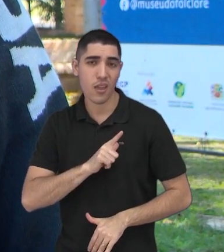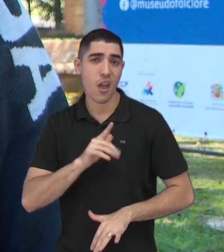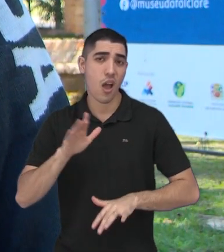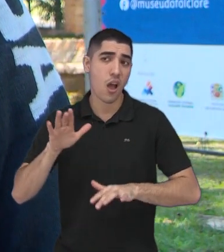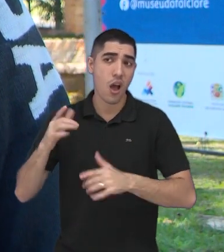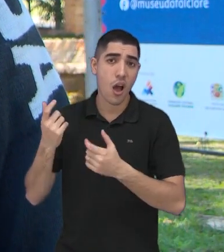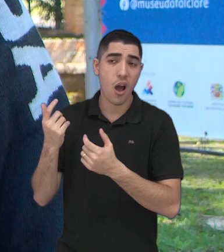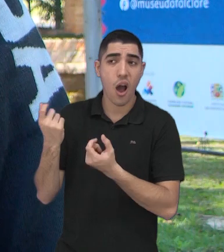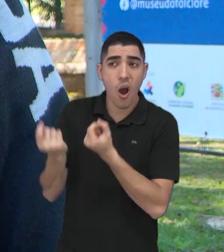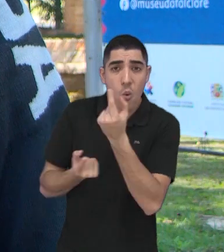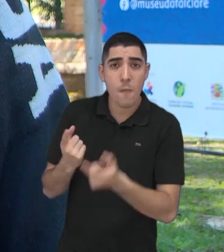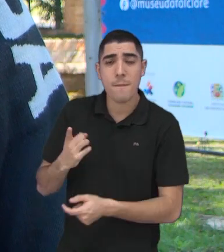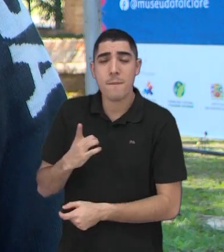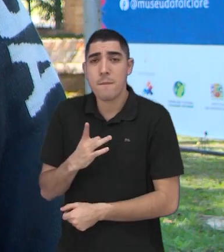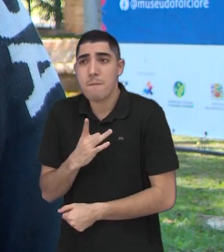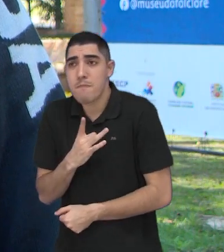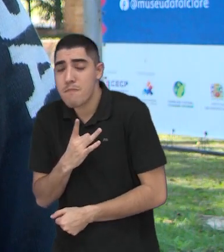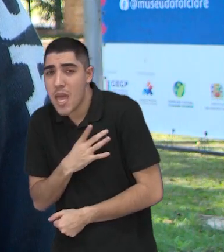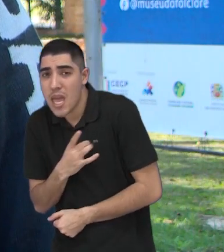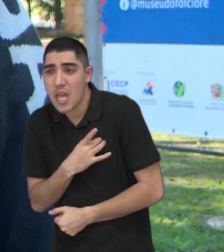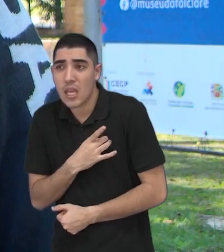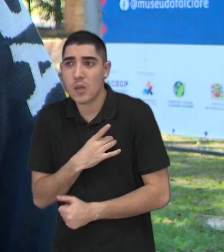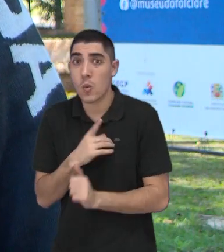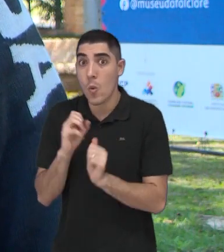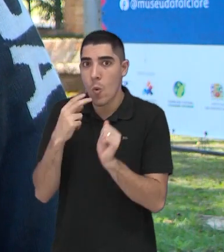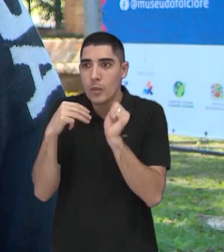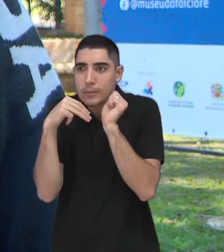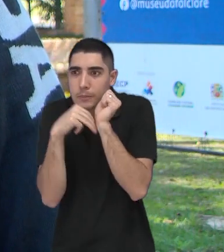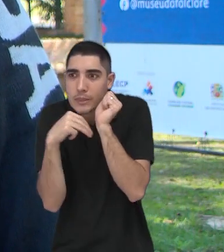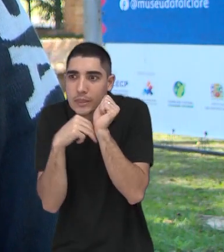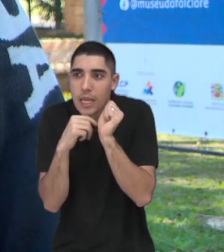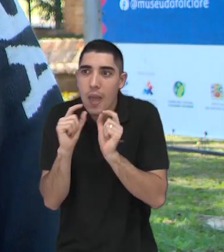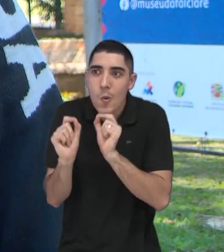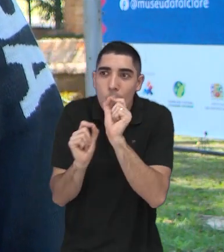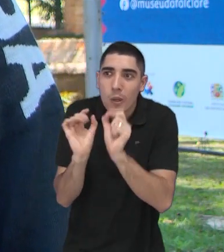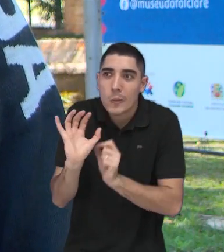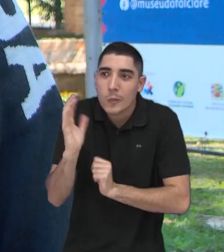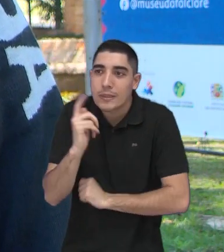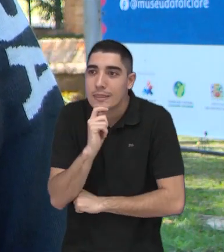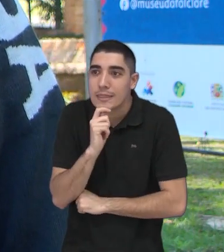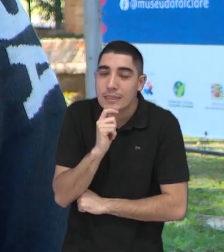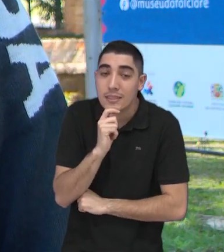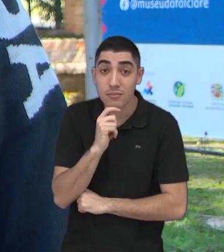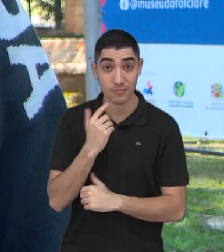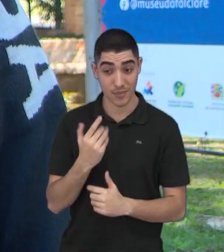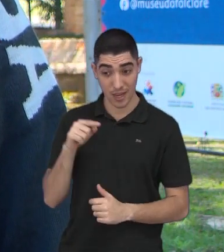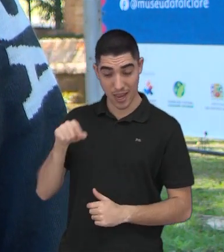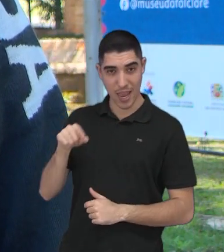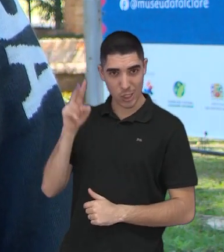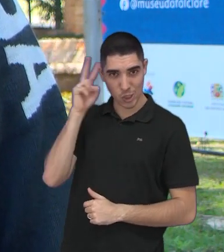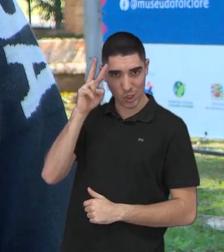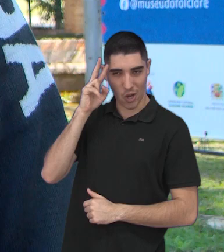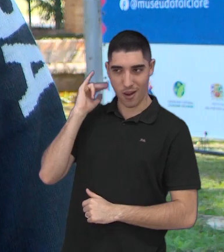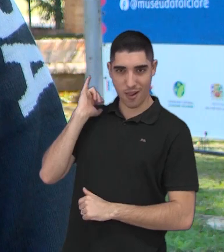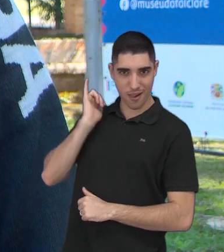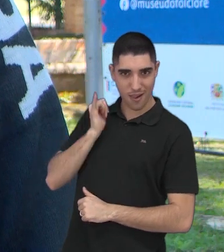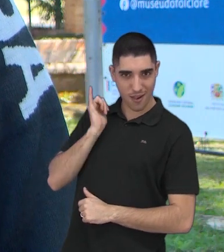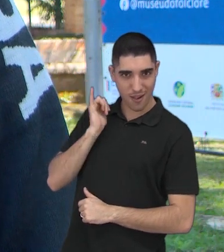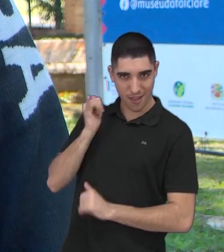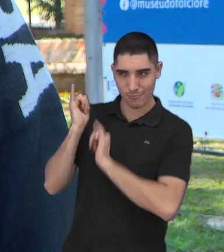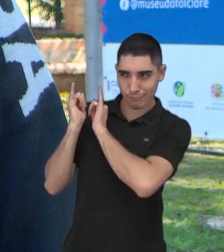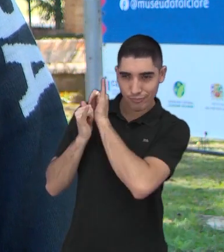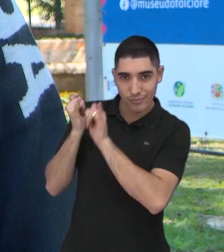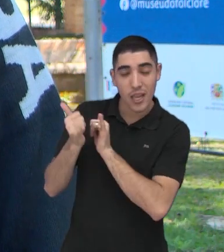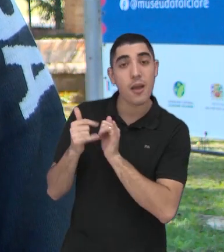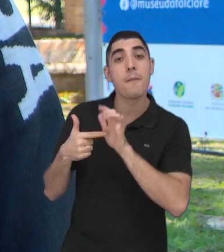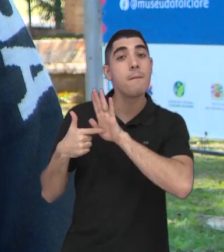né, de medo, tem esse lado de o mistério, o que vai acontecer. E as lendas, elas